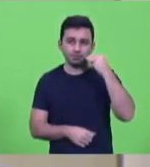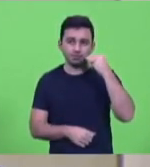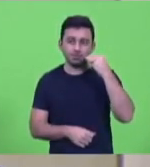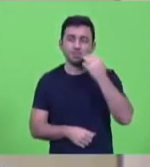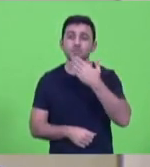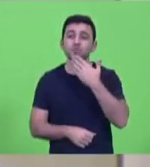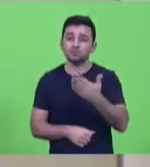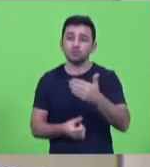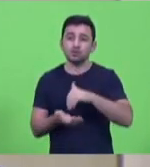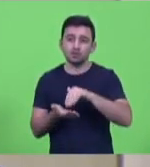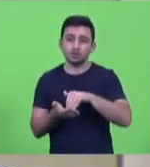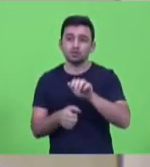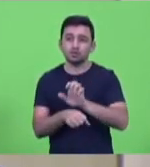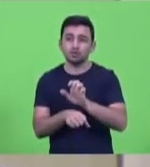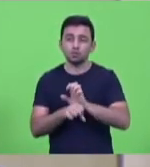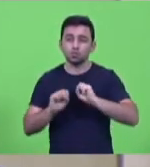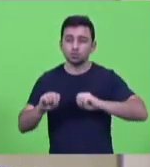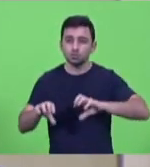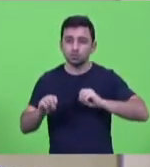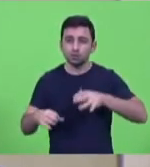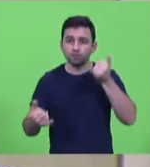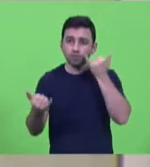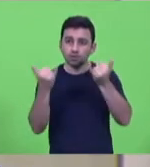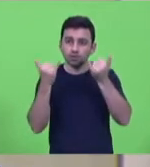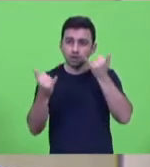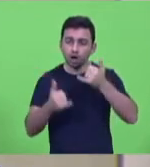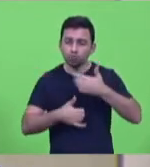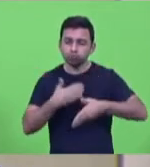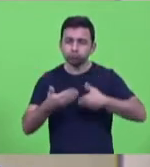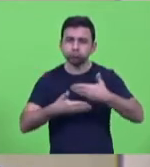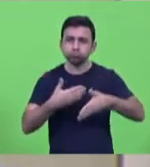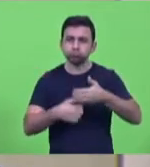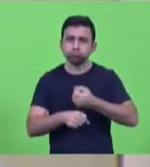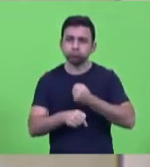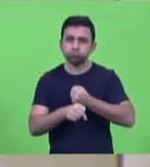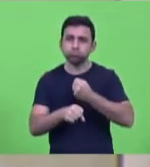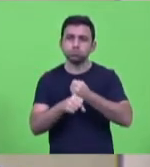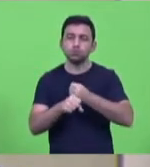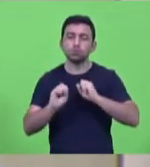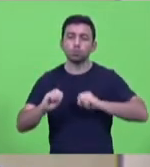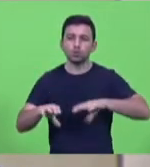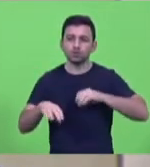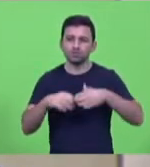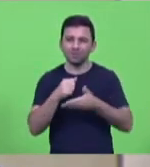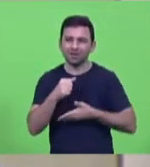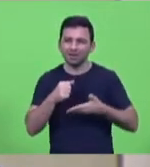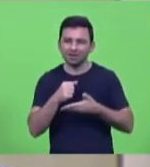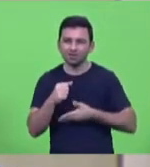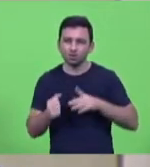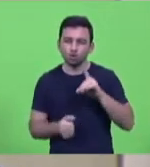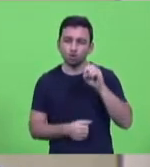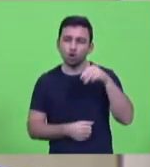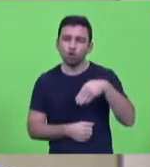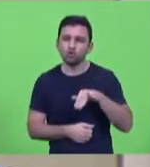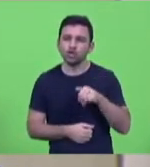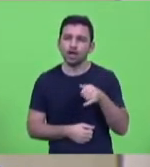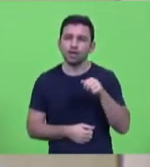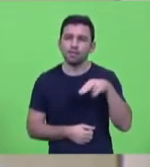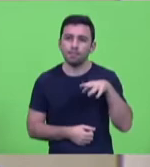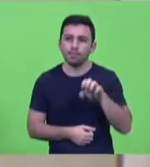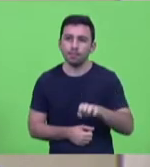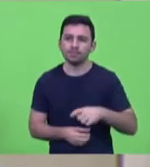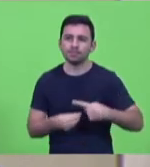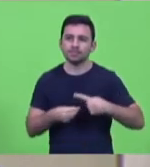ao secretário de Estado da Educação informações acerca do andamento das obras da Escola de Educação Básica Dom Jaime de Barros Câmara, município